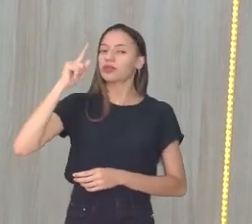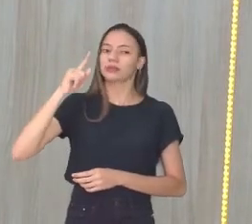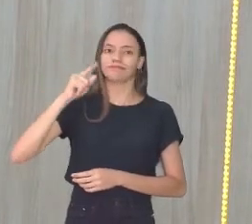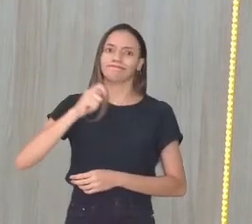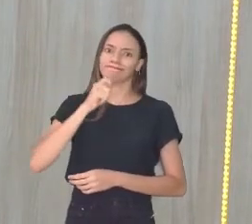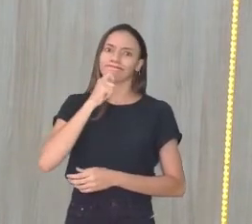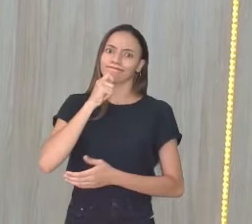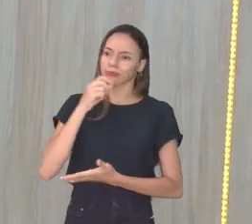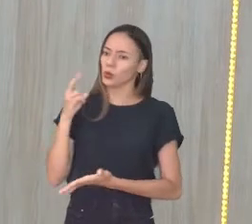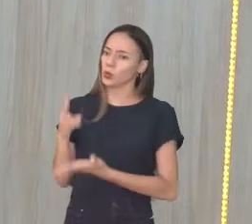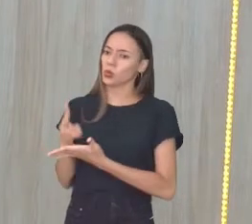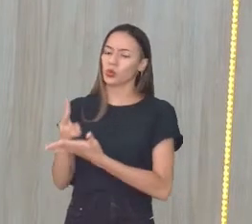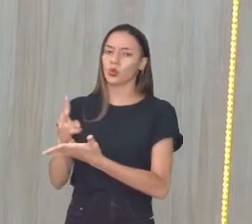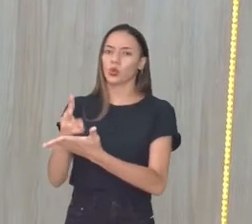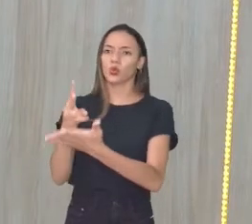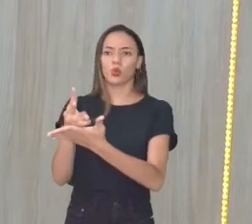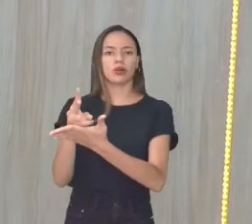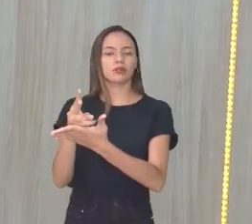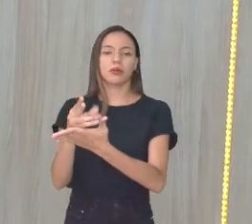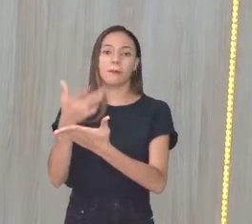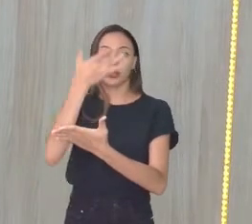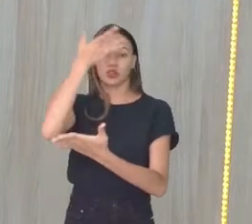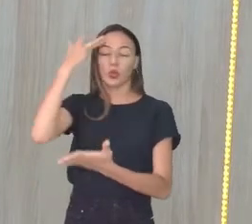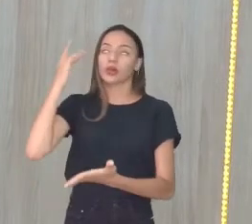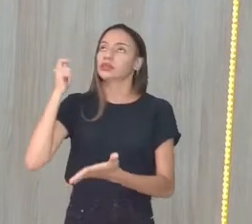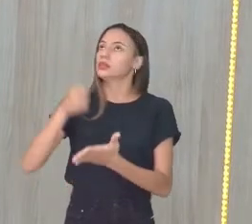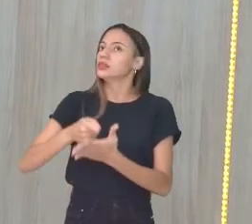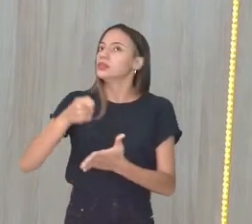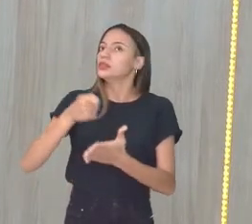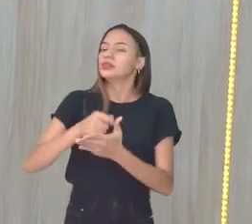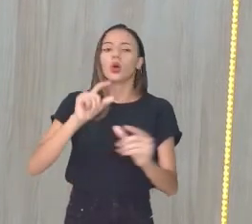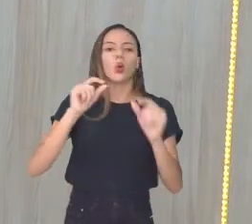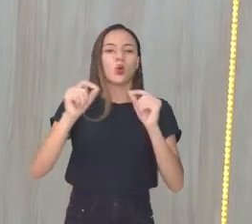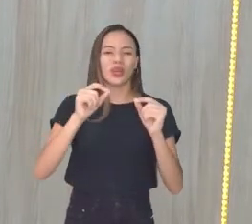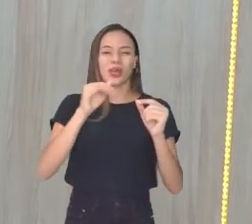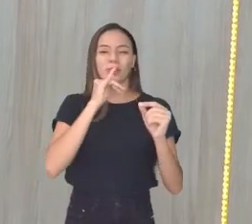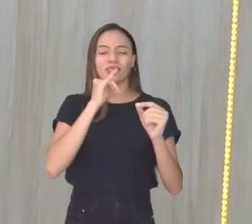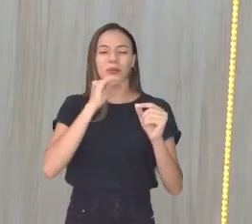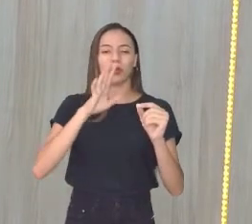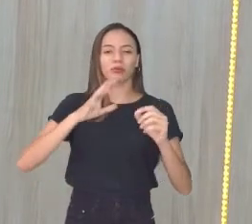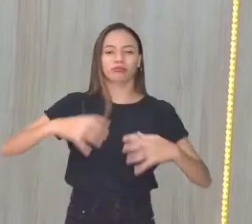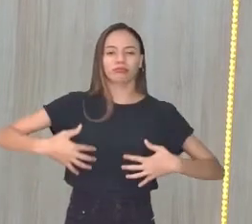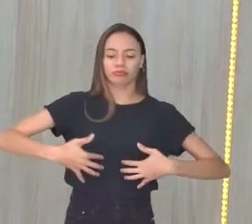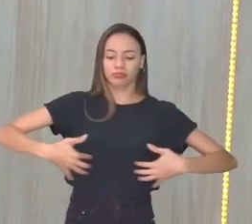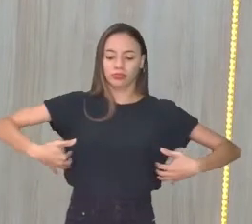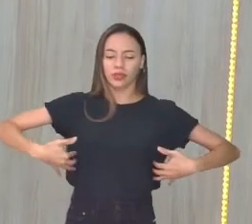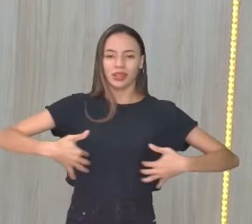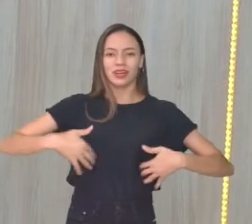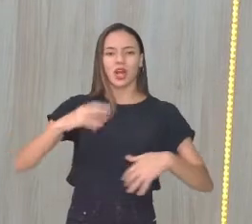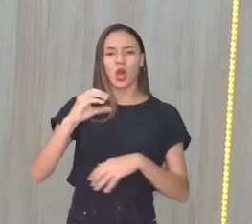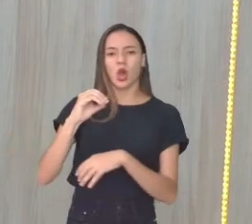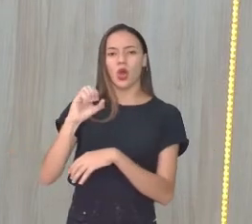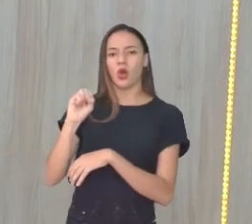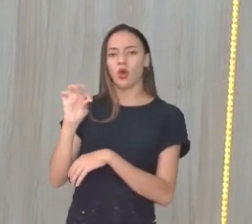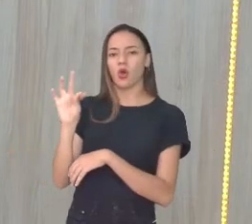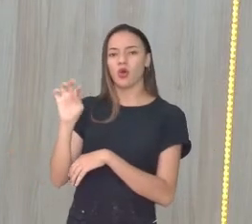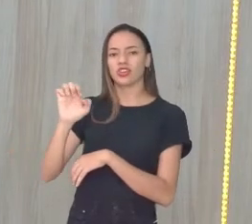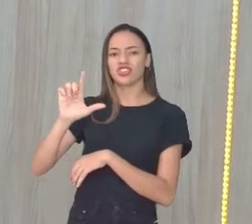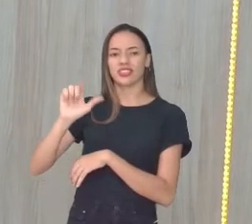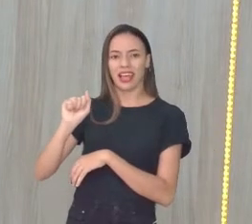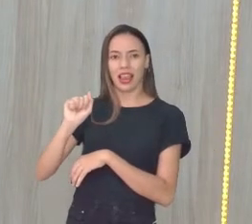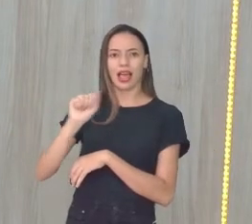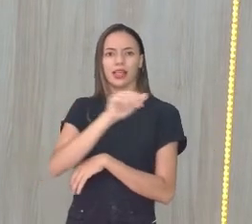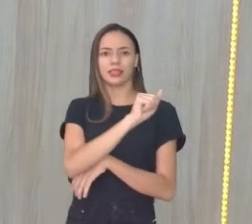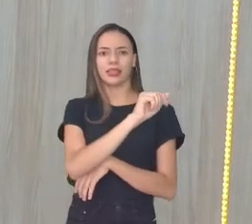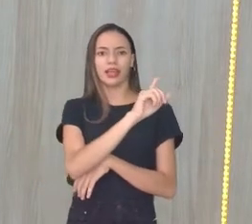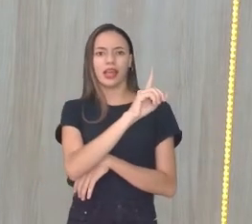e permanece, né, assim, as pessoas insistem na questão da costela de Adão. Isso é uma questão cultural, né, de que a